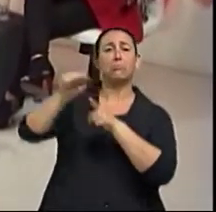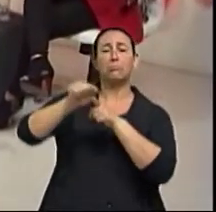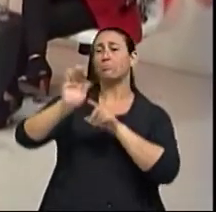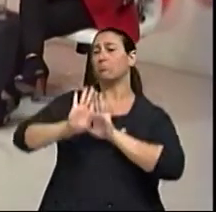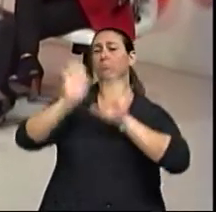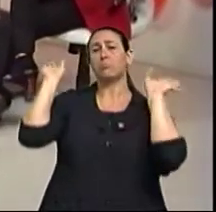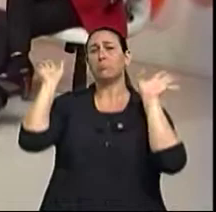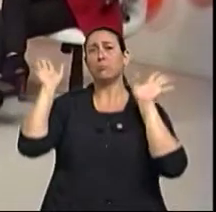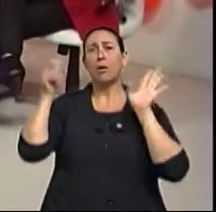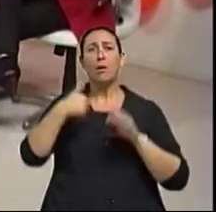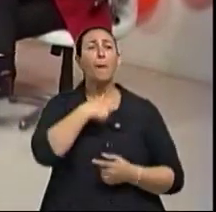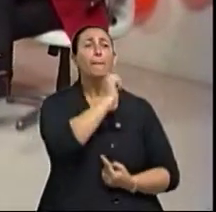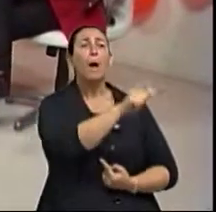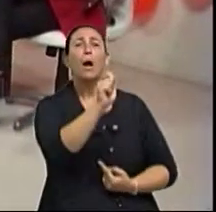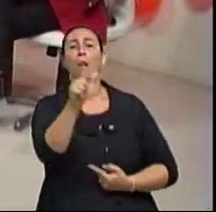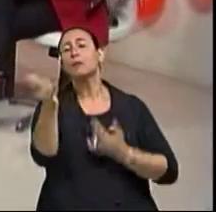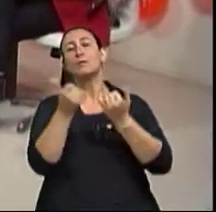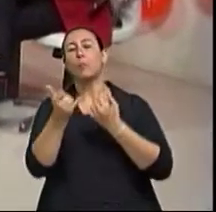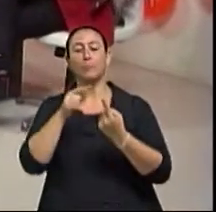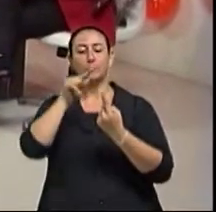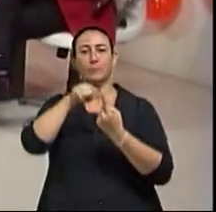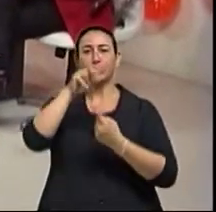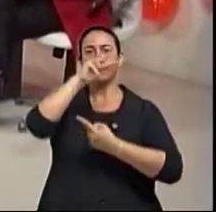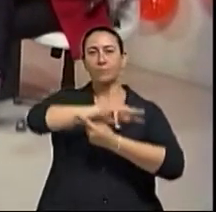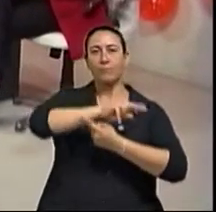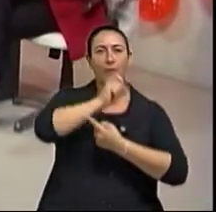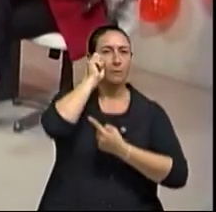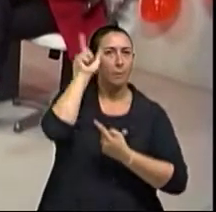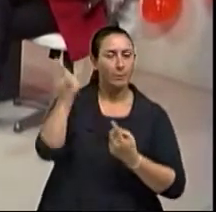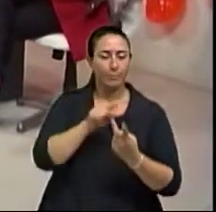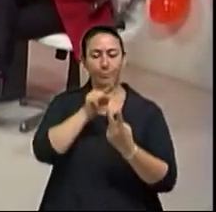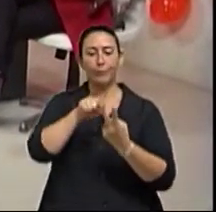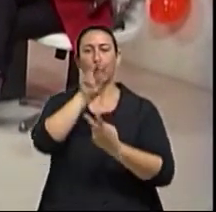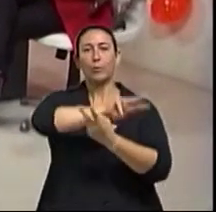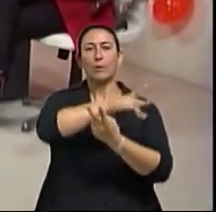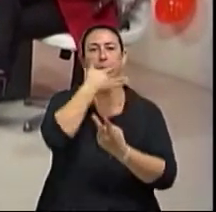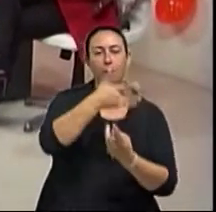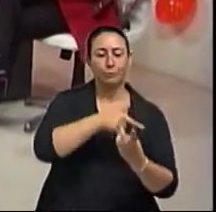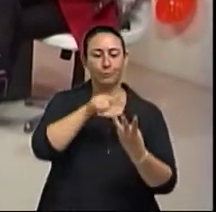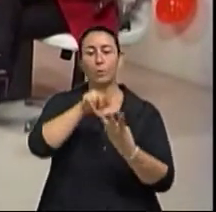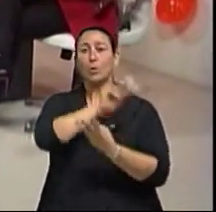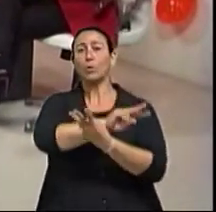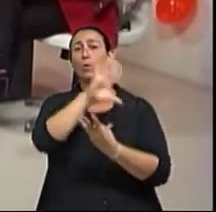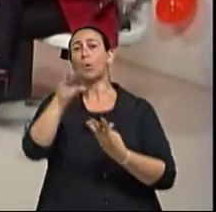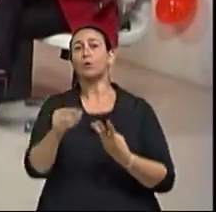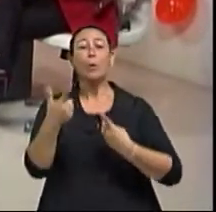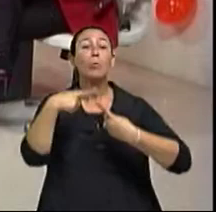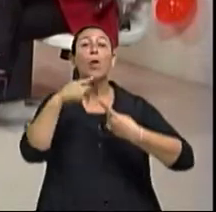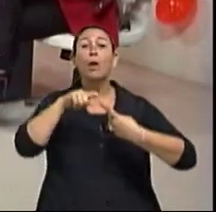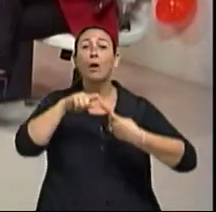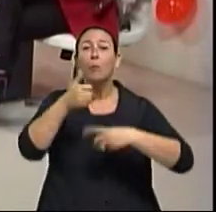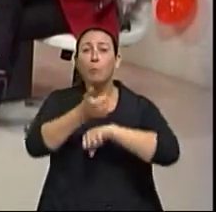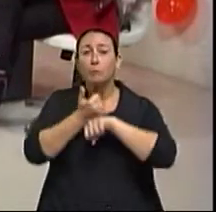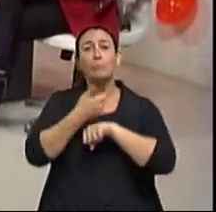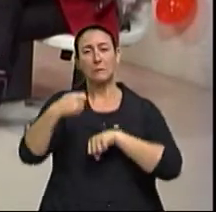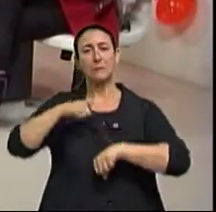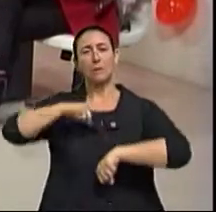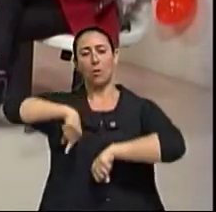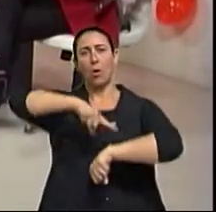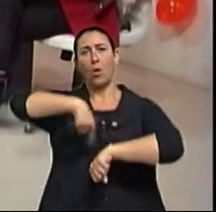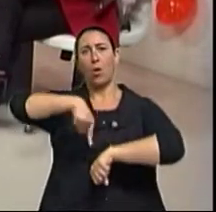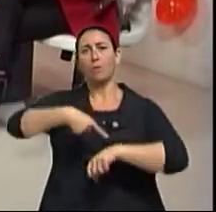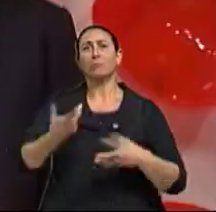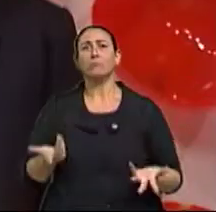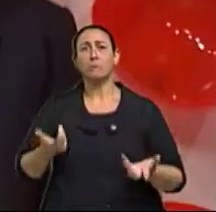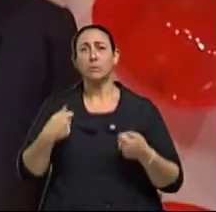pagar... 3 cuidadores, por exemplo, né? Porque a legislação não permite, né, que ele fique mais fiquem, do que 8 inclusive, horas. dois cuidadores,